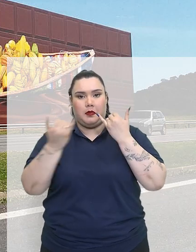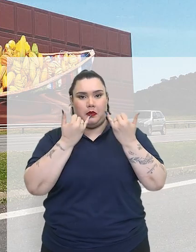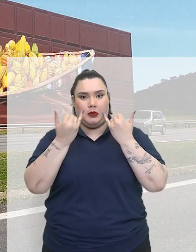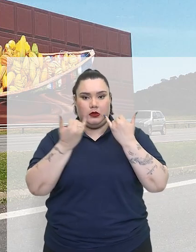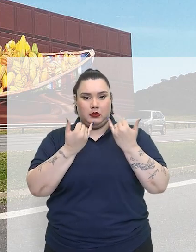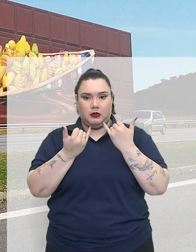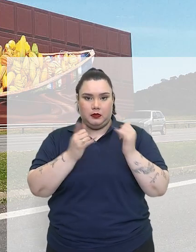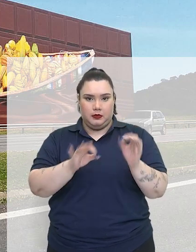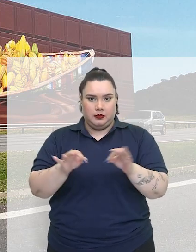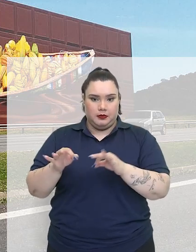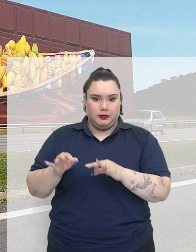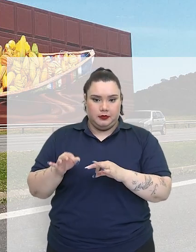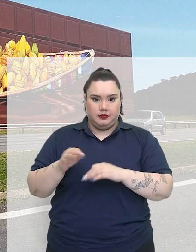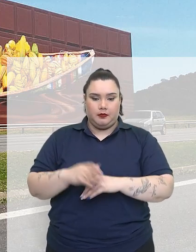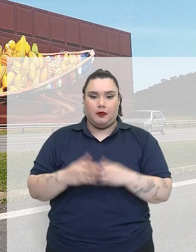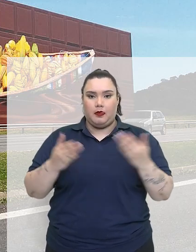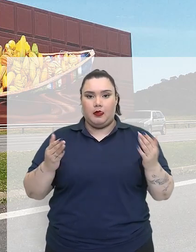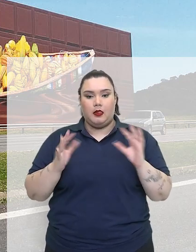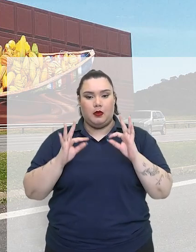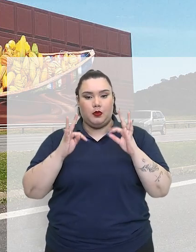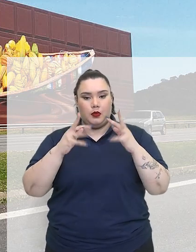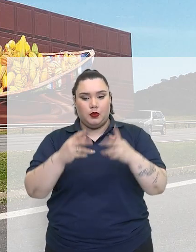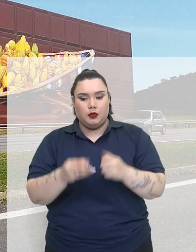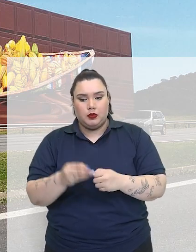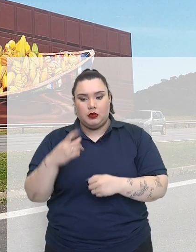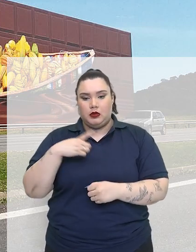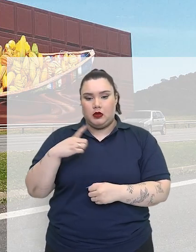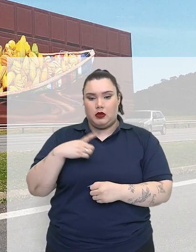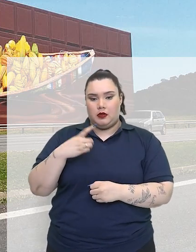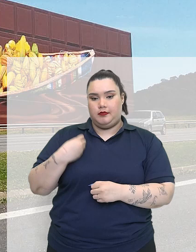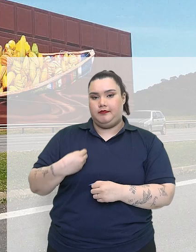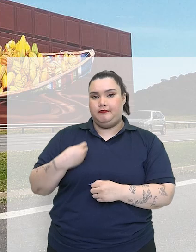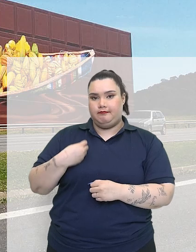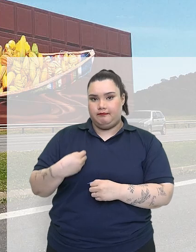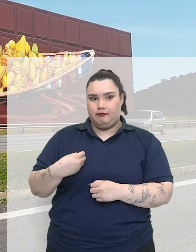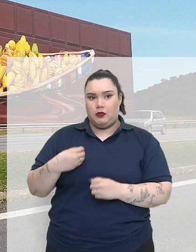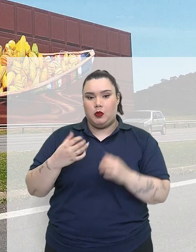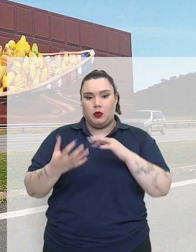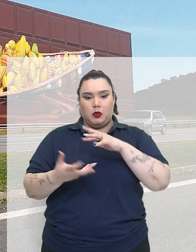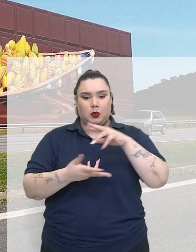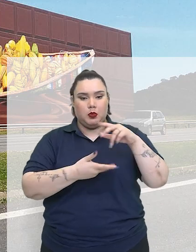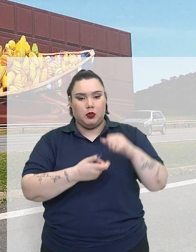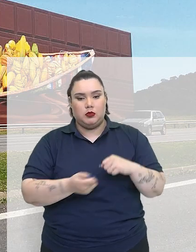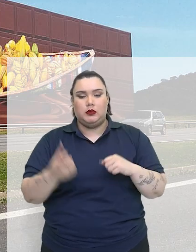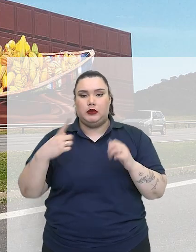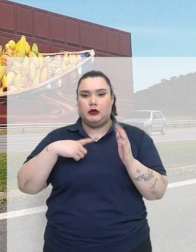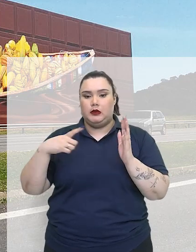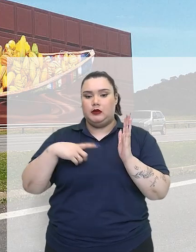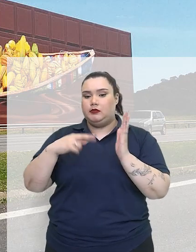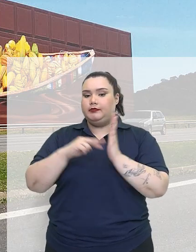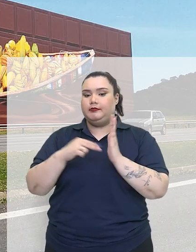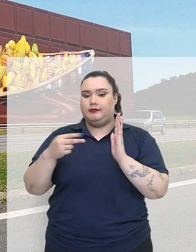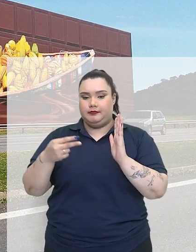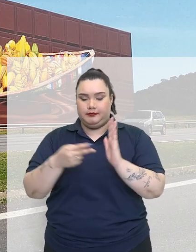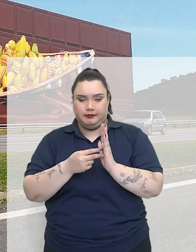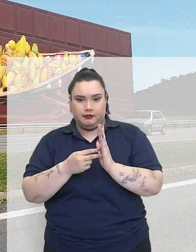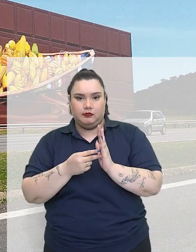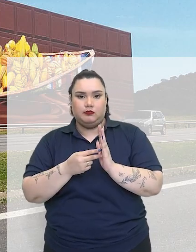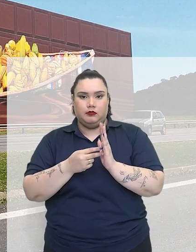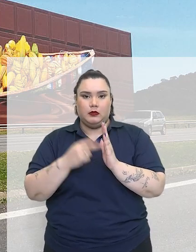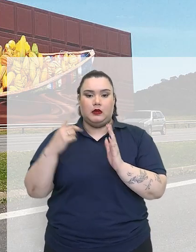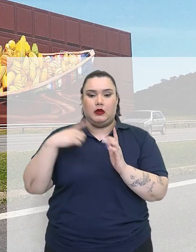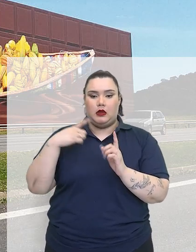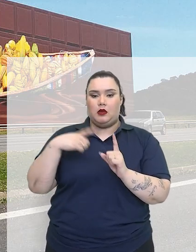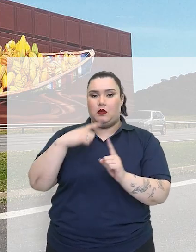passar, certo? Então, tudo que existe no mundo tem um significado, tem uma